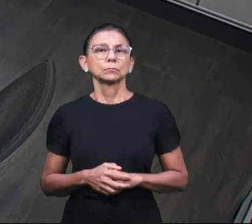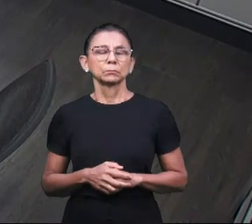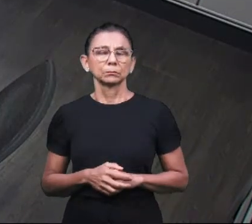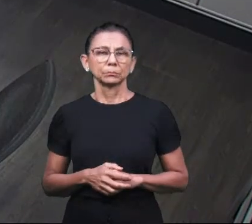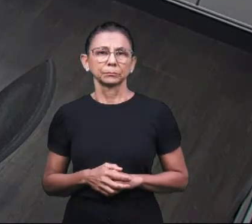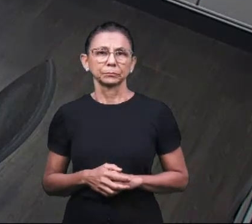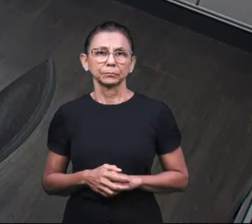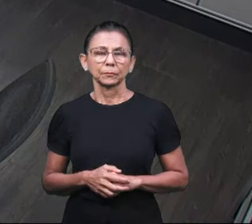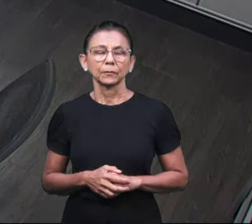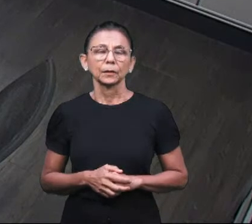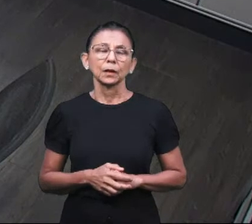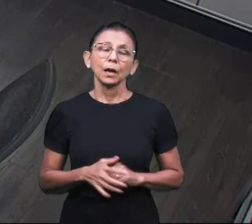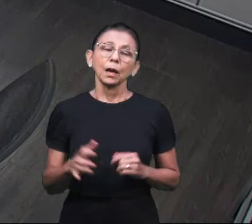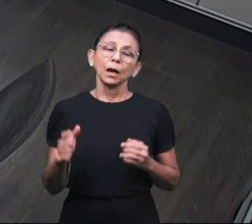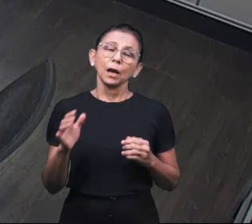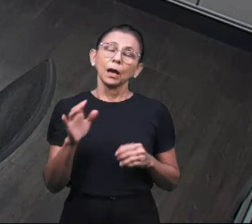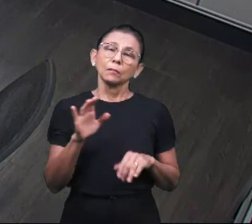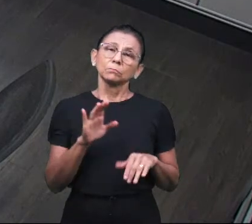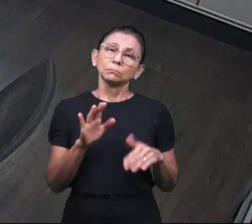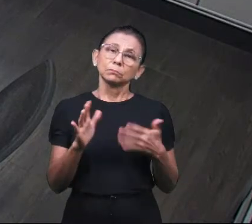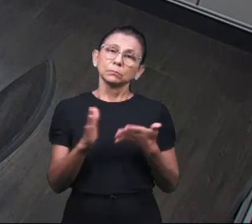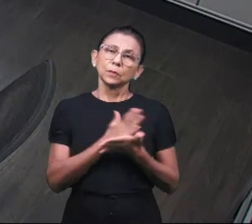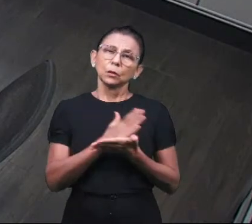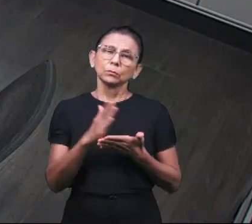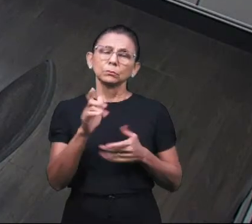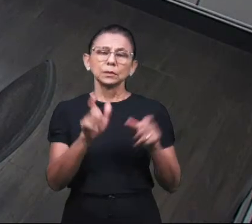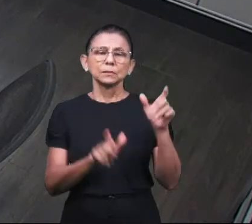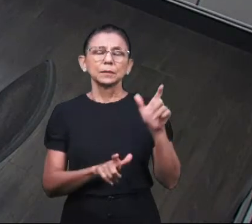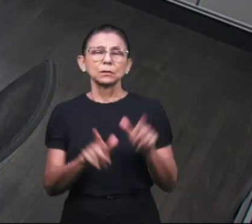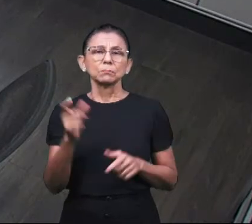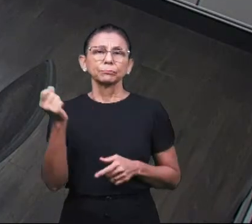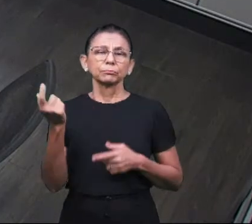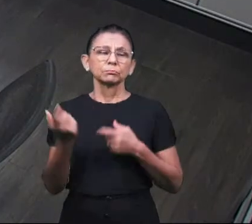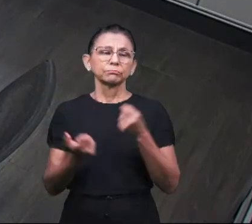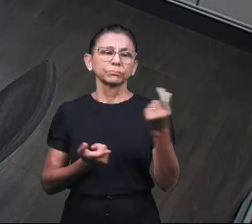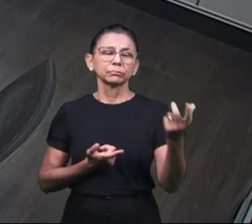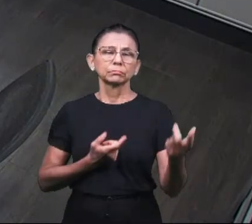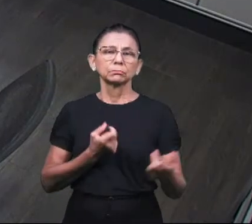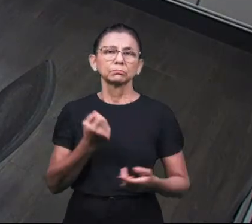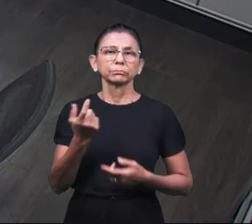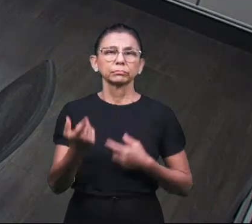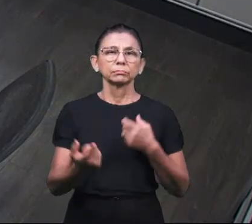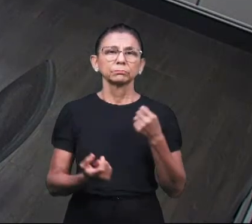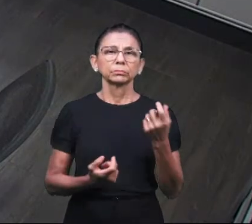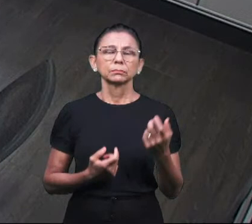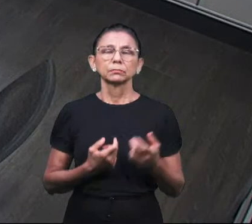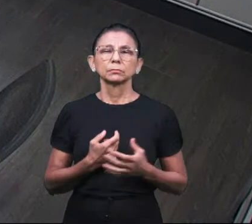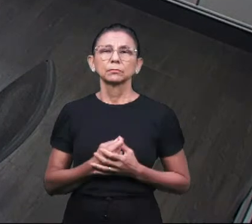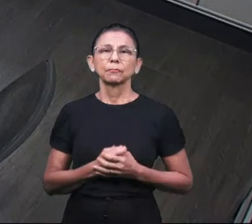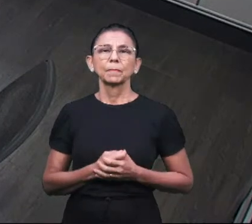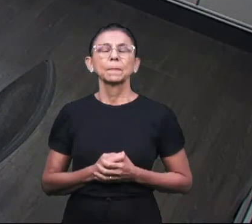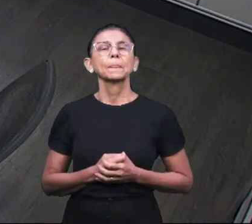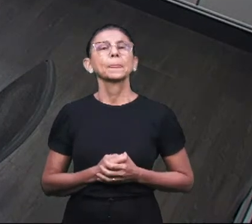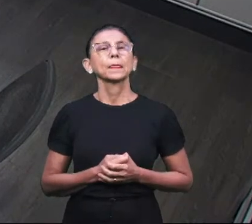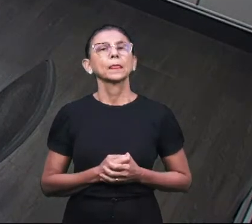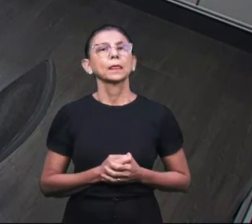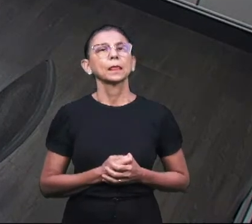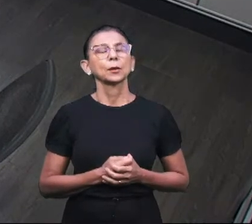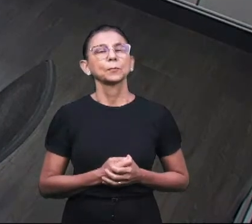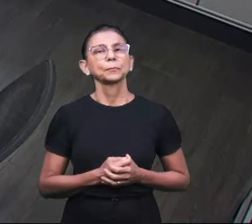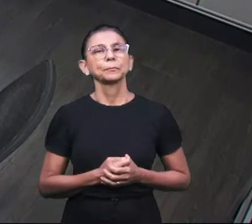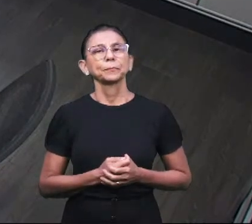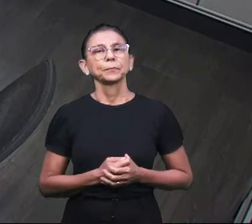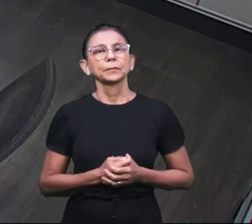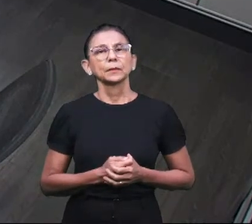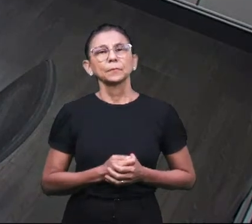Eventualmente um ou outro, são poucos, mas um ou outro, contestam o que estamos vivendo, por exemplo, na